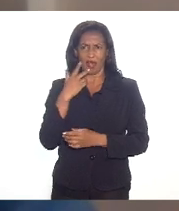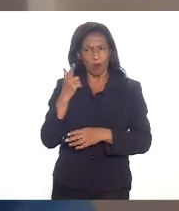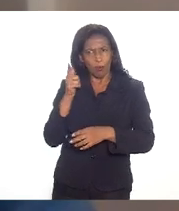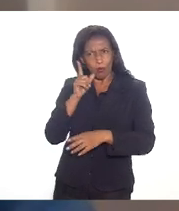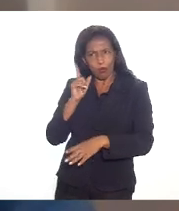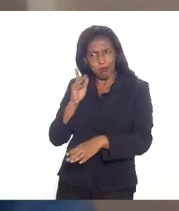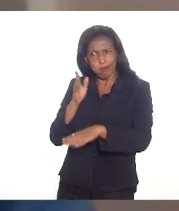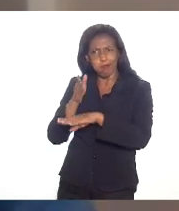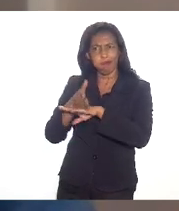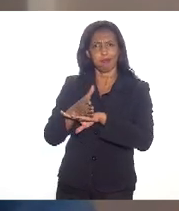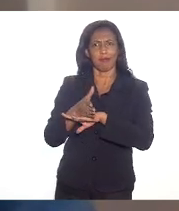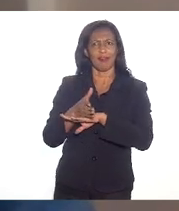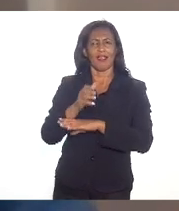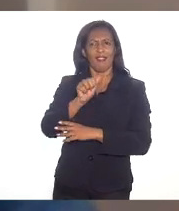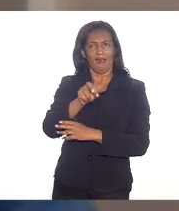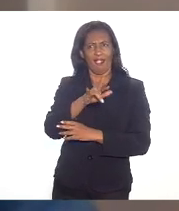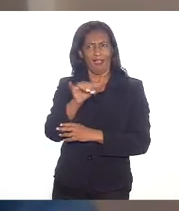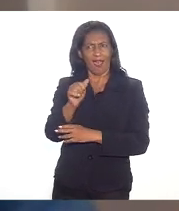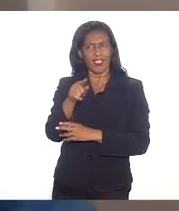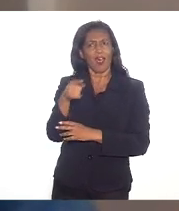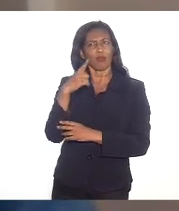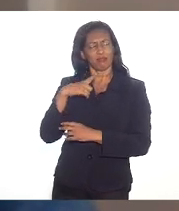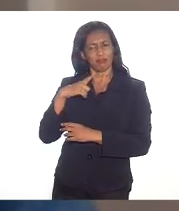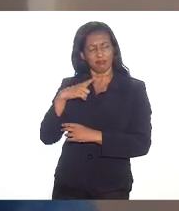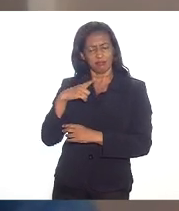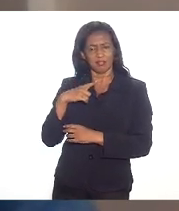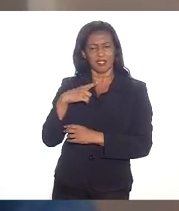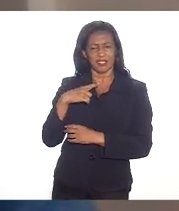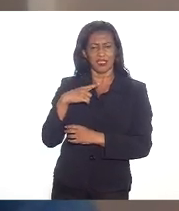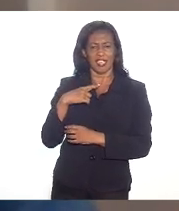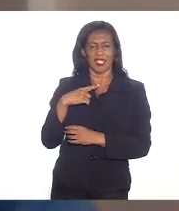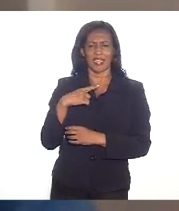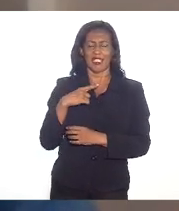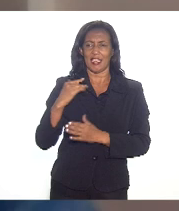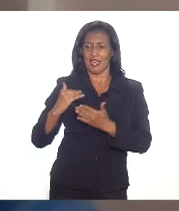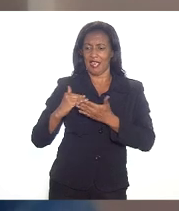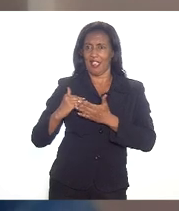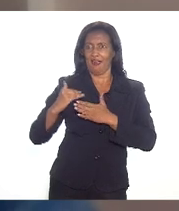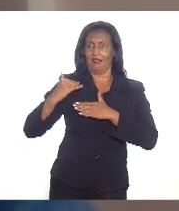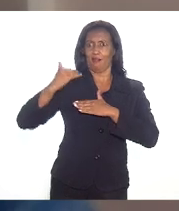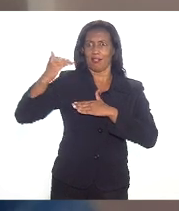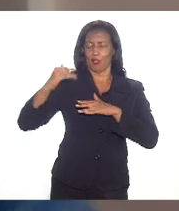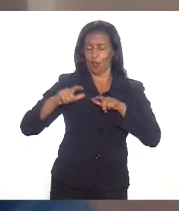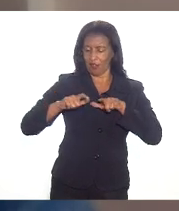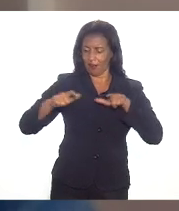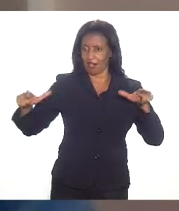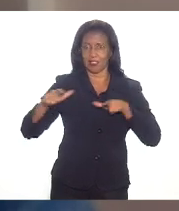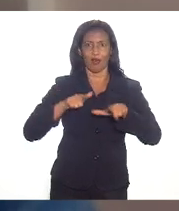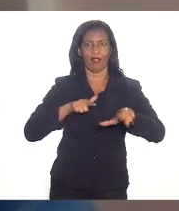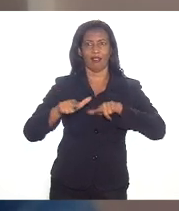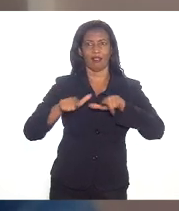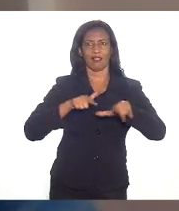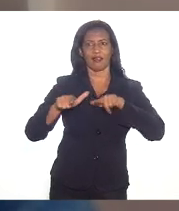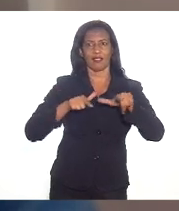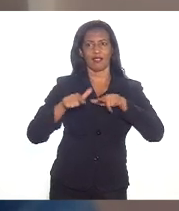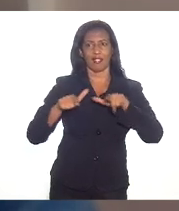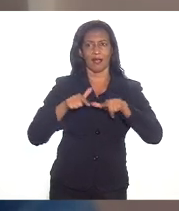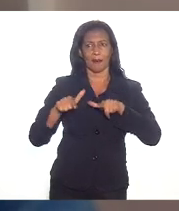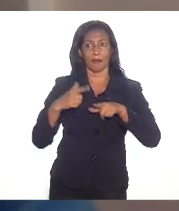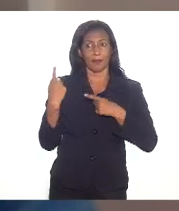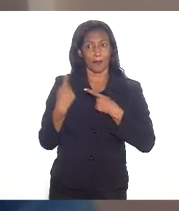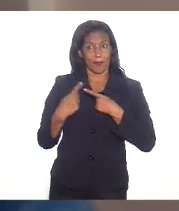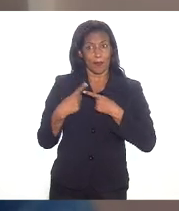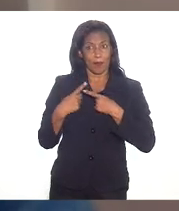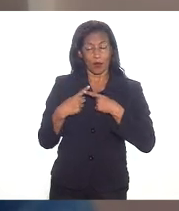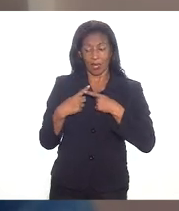Real do Cabo já botou. Então, a Real do Cabo teria crescido 70% de emprego esse ano, mas porque botou o